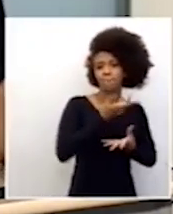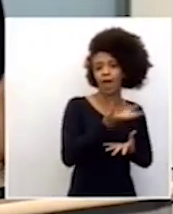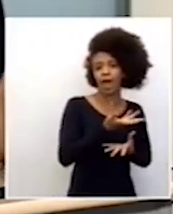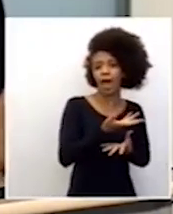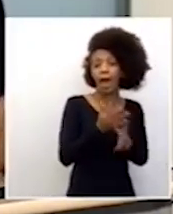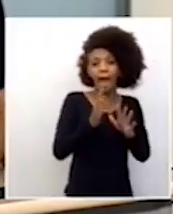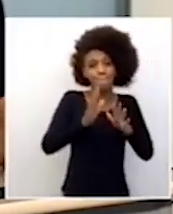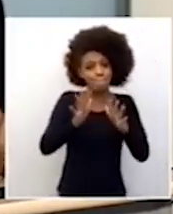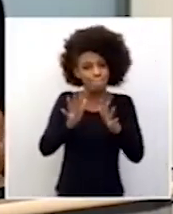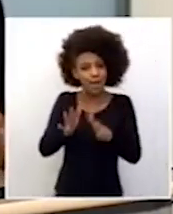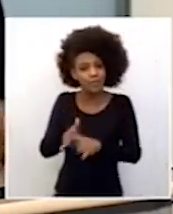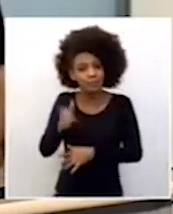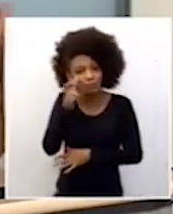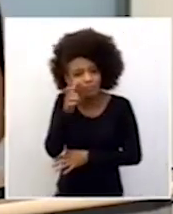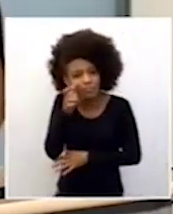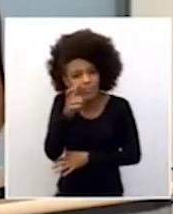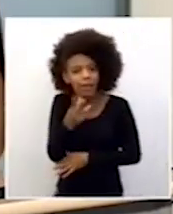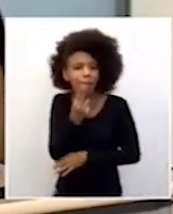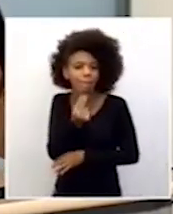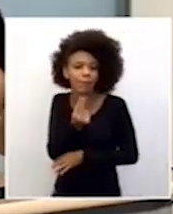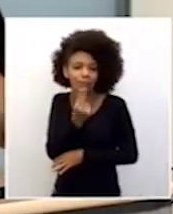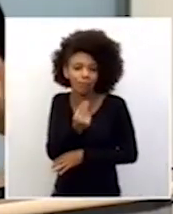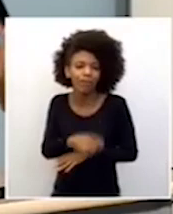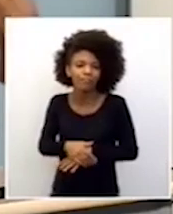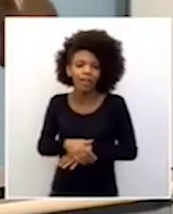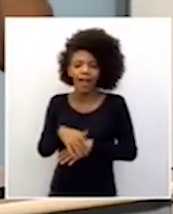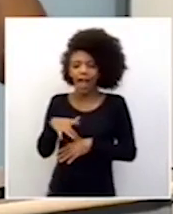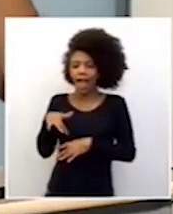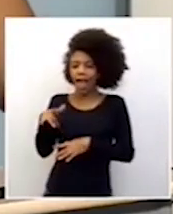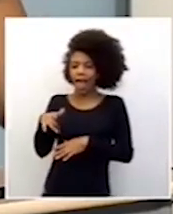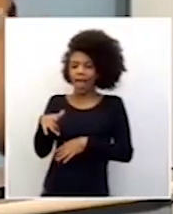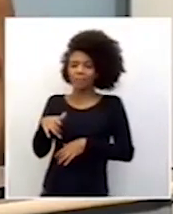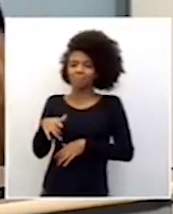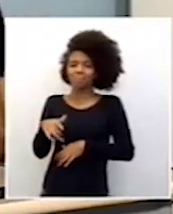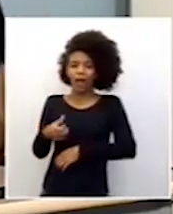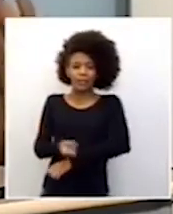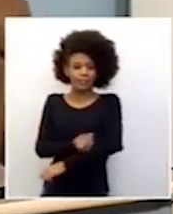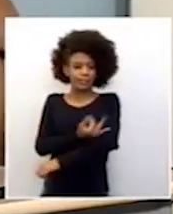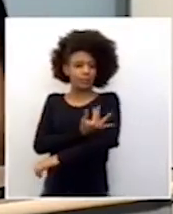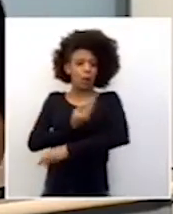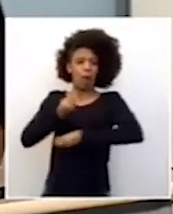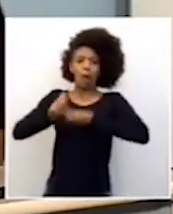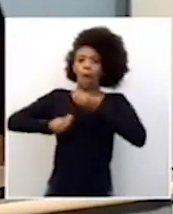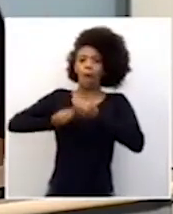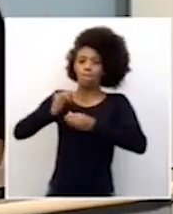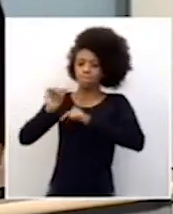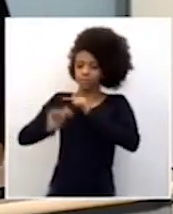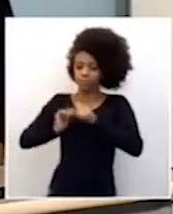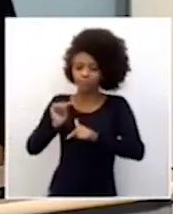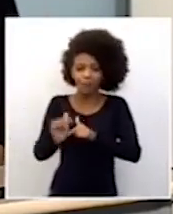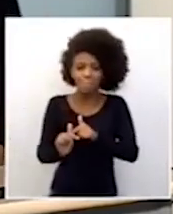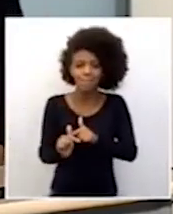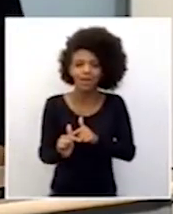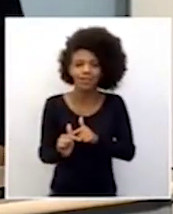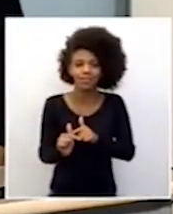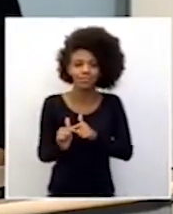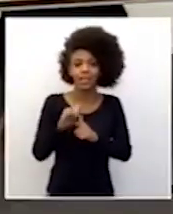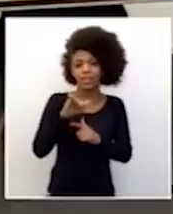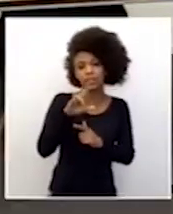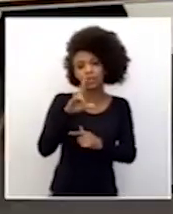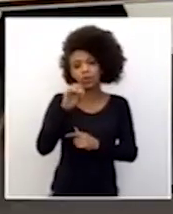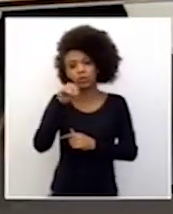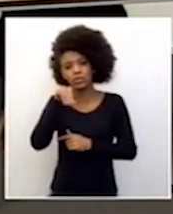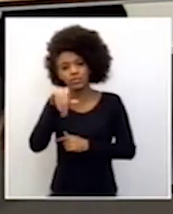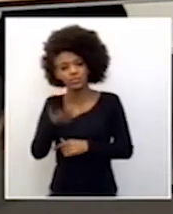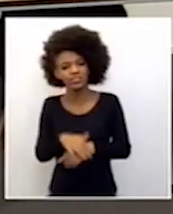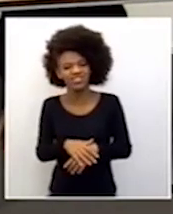interessante em Machado é a sua ironia, é como ele trabalha a ironia. Deixa eu despejar mais